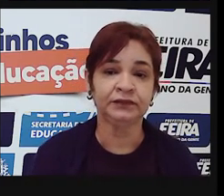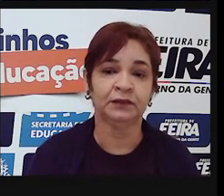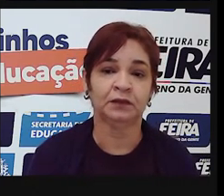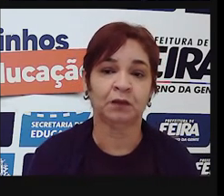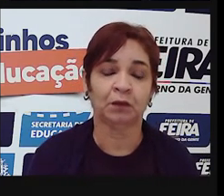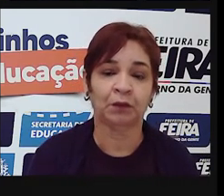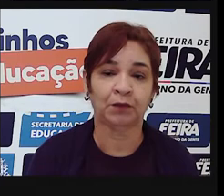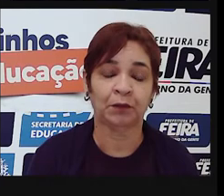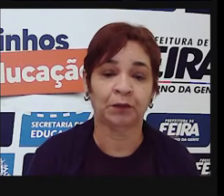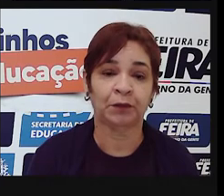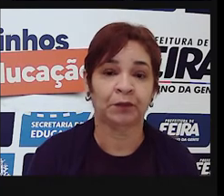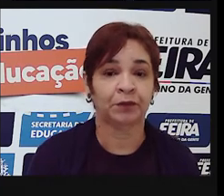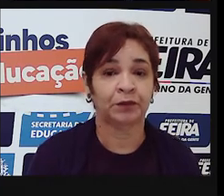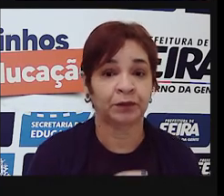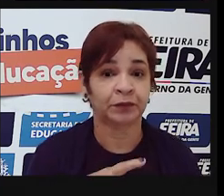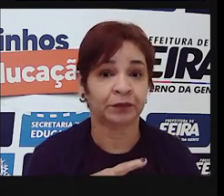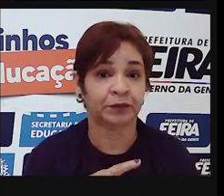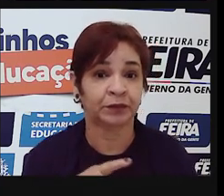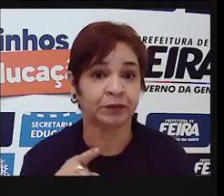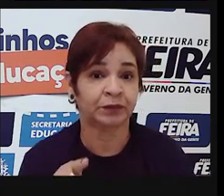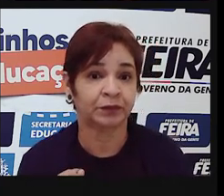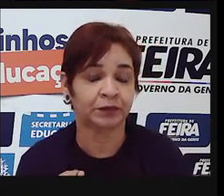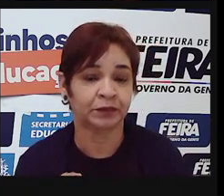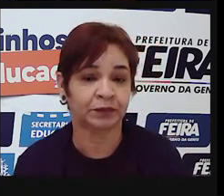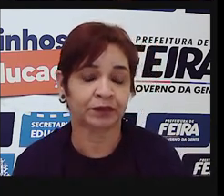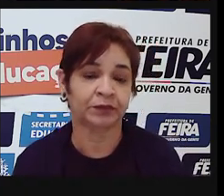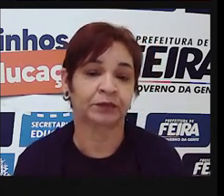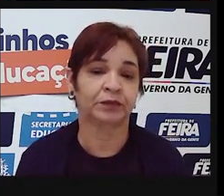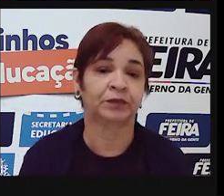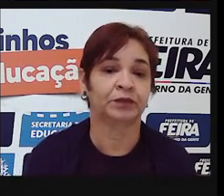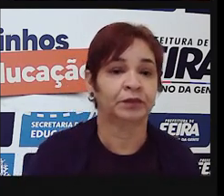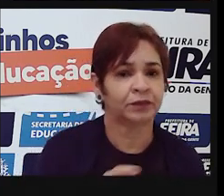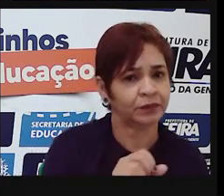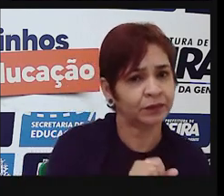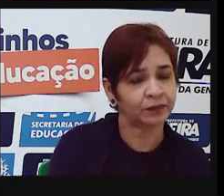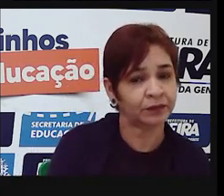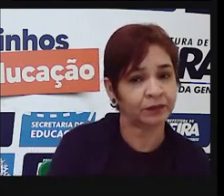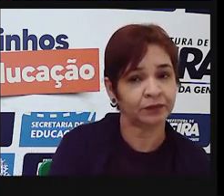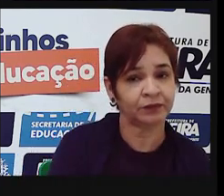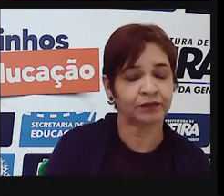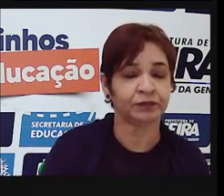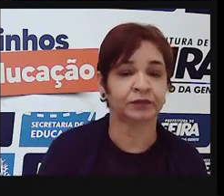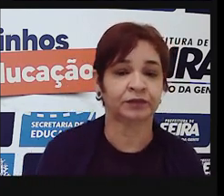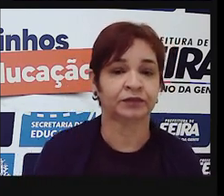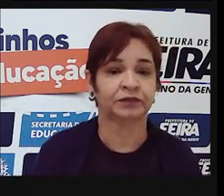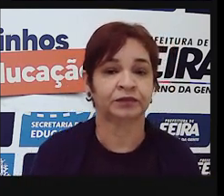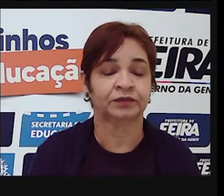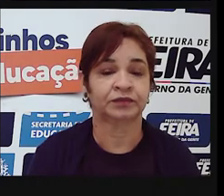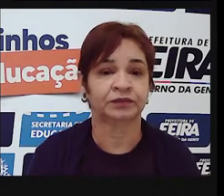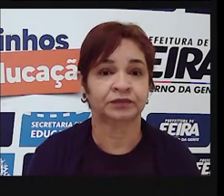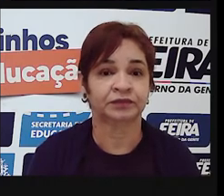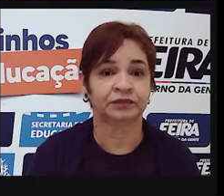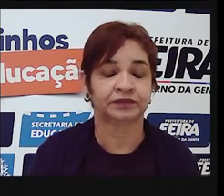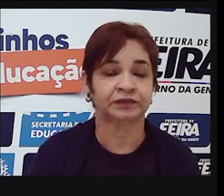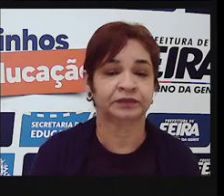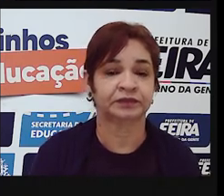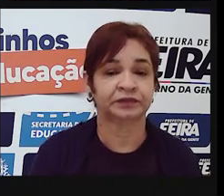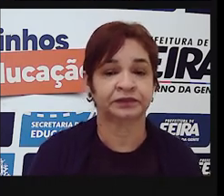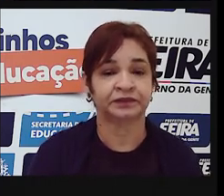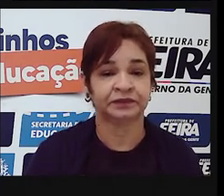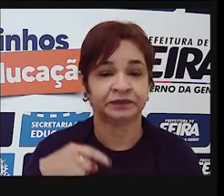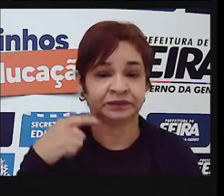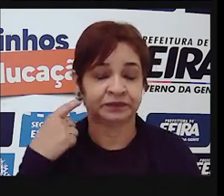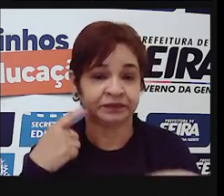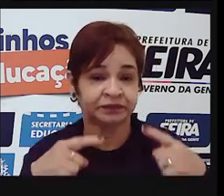E agora eu cheguei no ponto que vocês estavam esperando. Vou falar sobre as cantoras baianas.